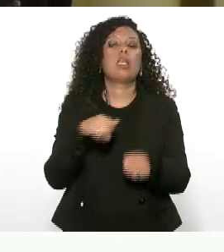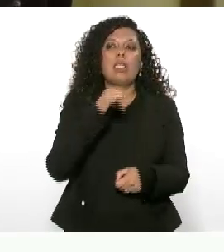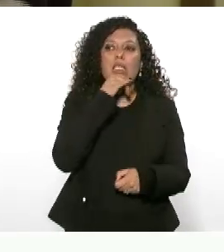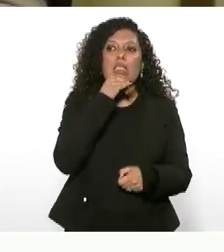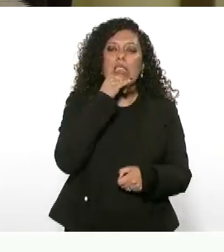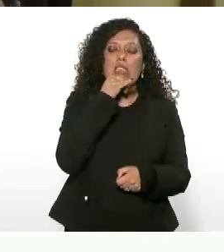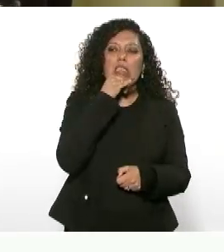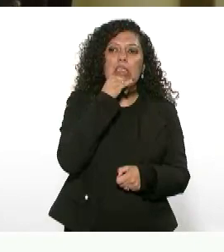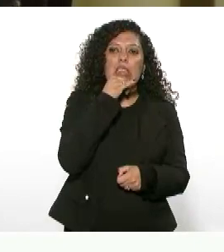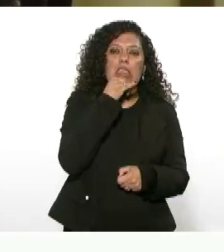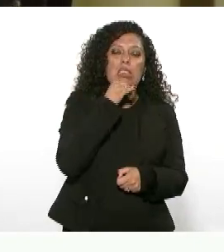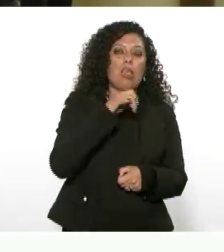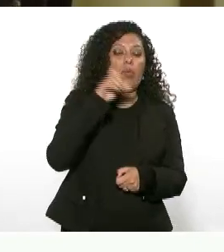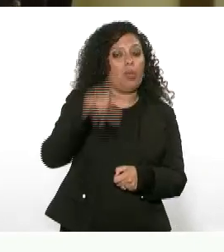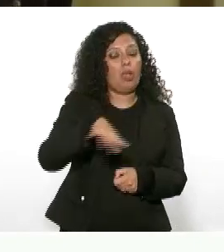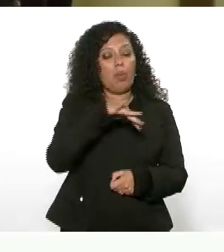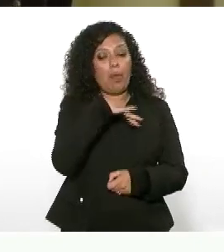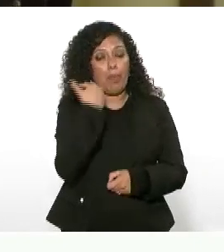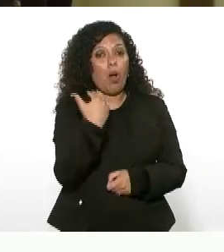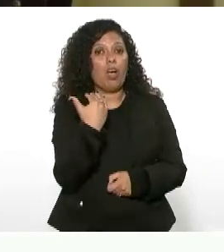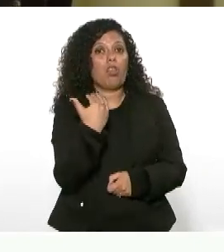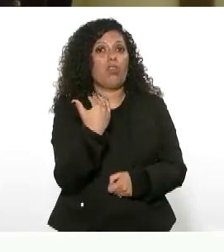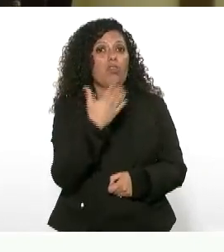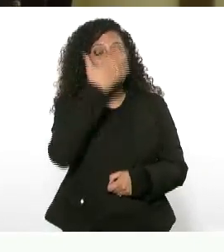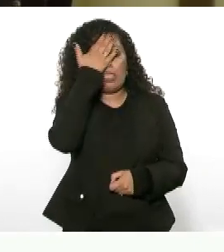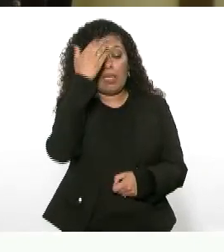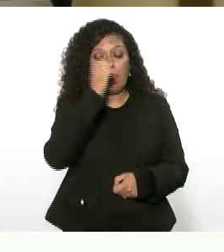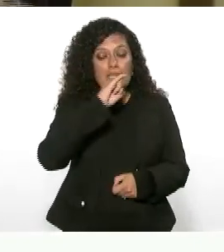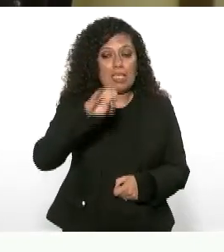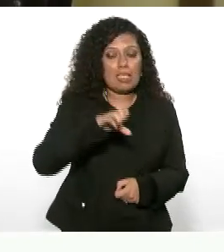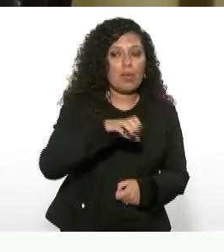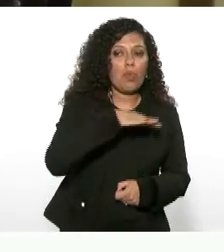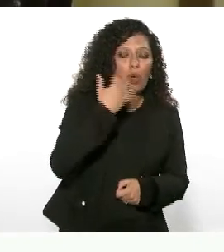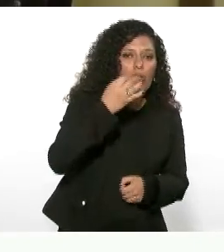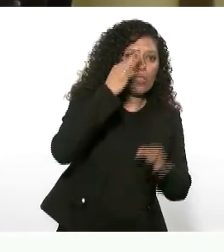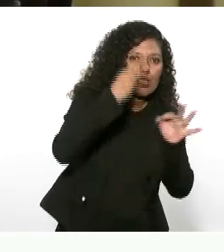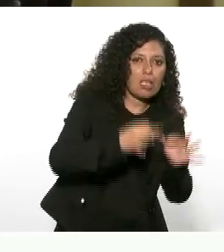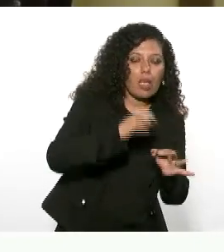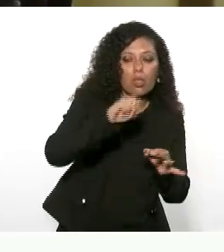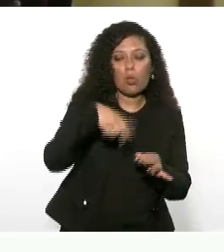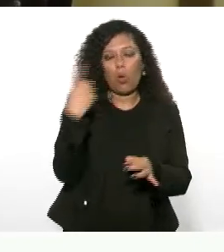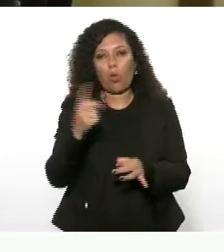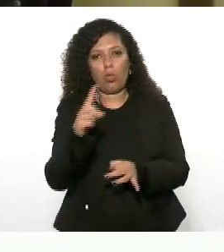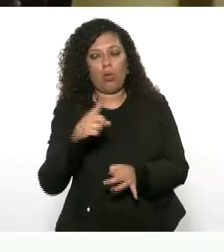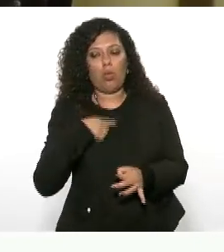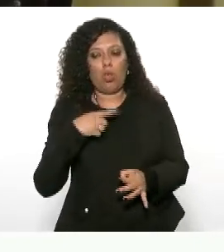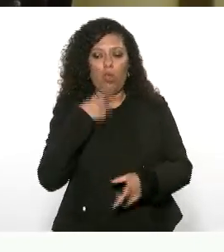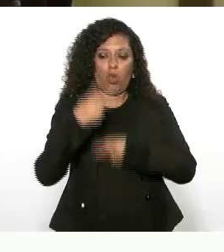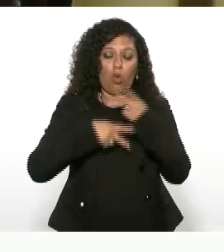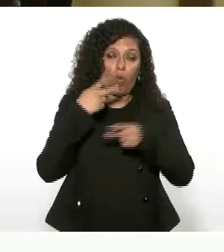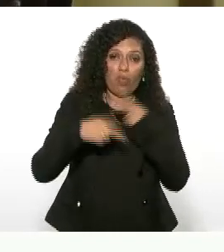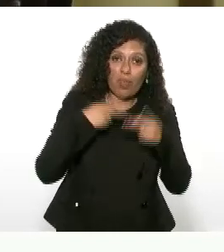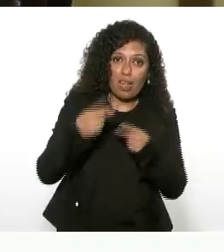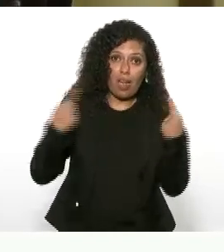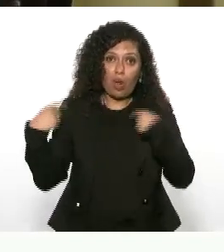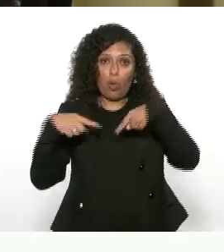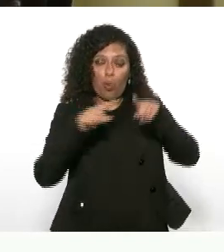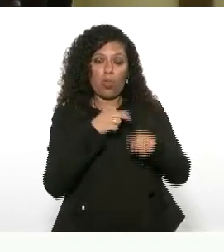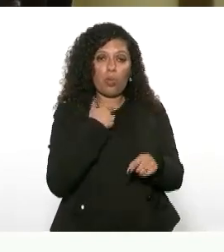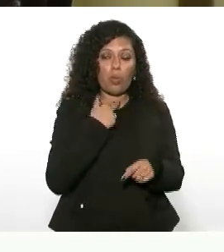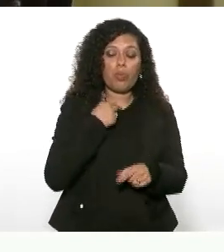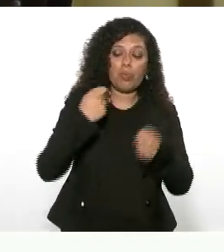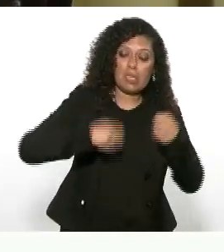não ser um crime, foi uma morte, eu preciso saber se ela foi legítima ou não. Não vou pré-julgar se eu tenho um homicídio ou não. Eu tendo uma